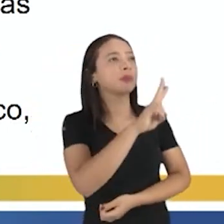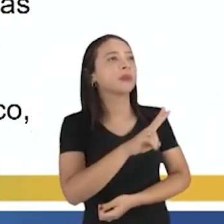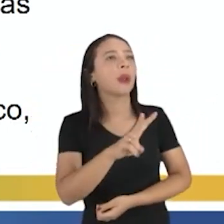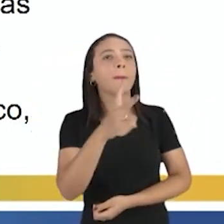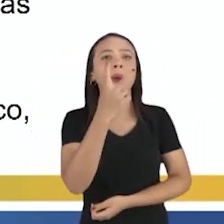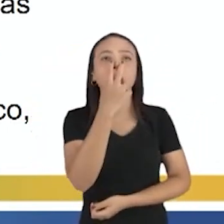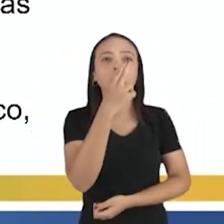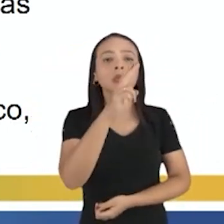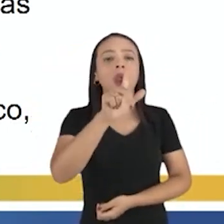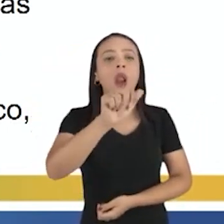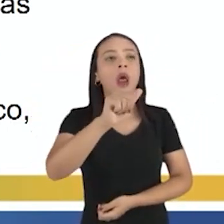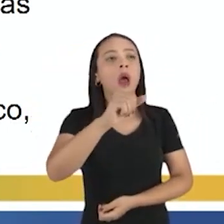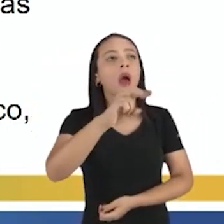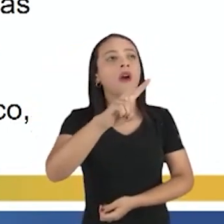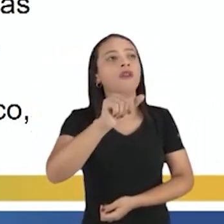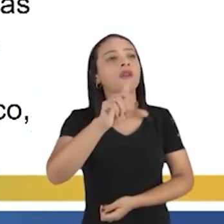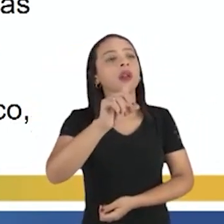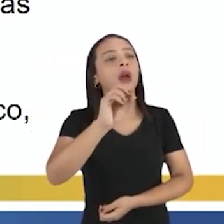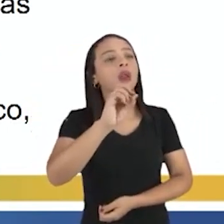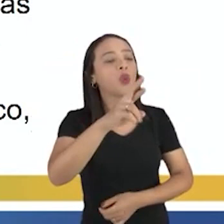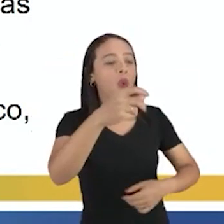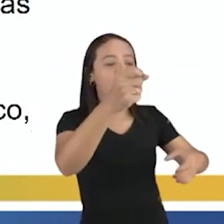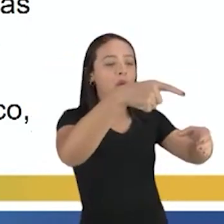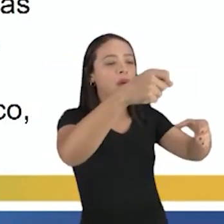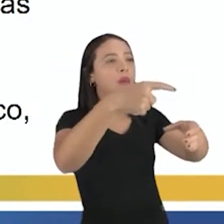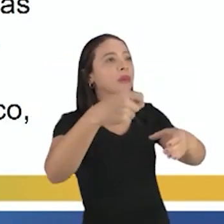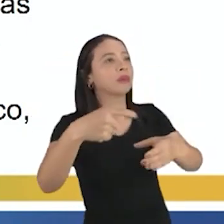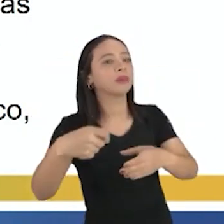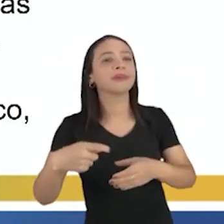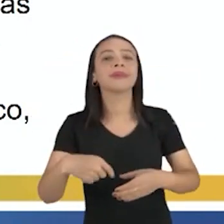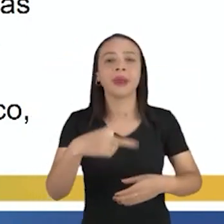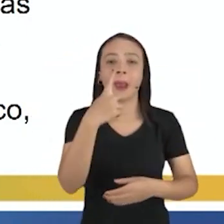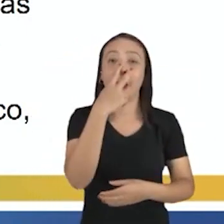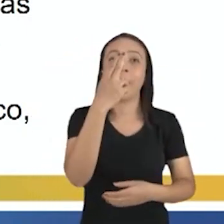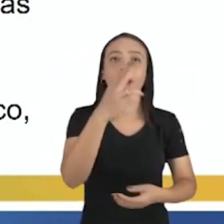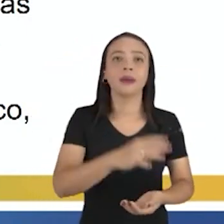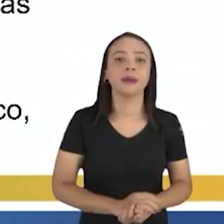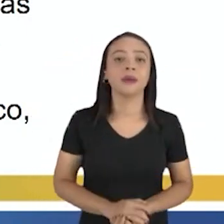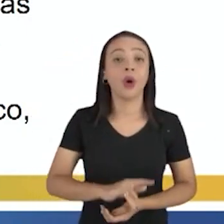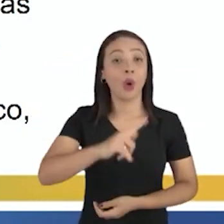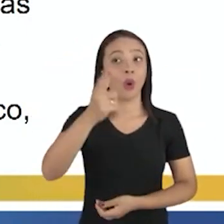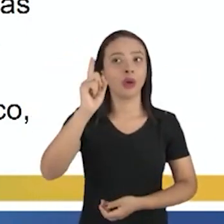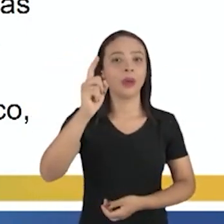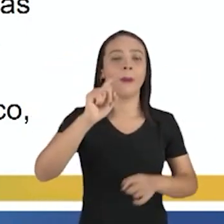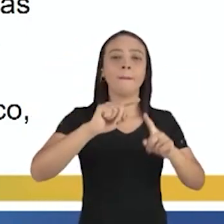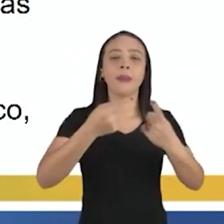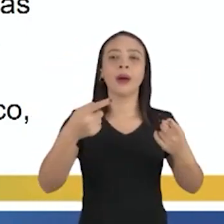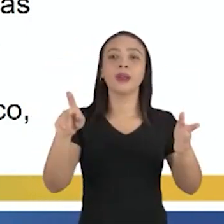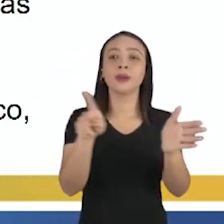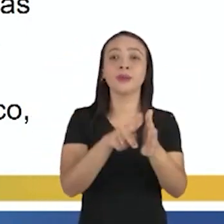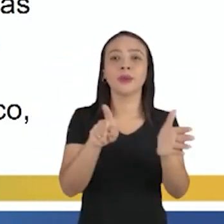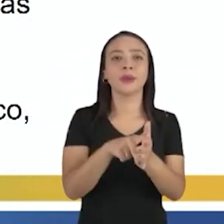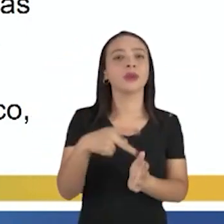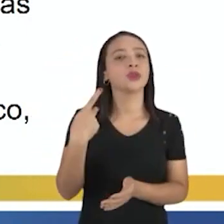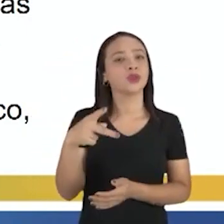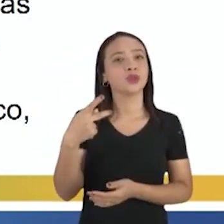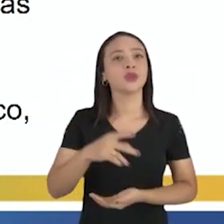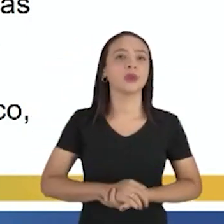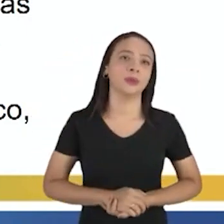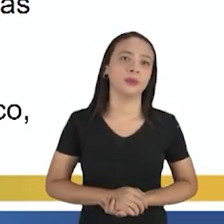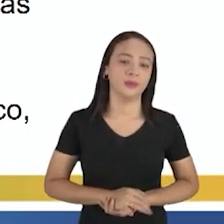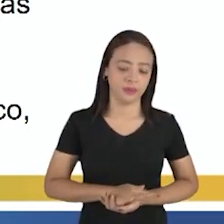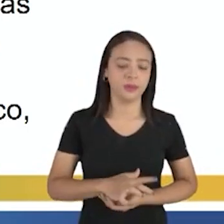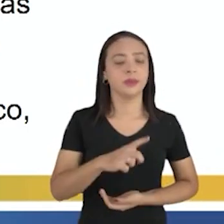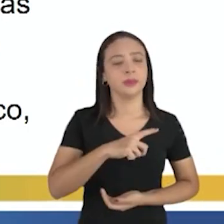lavrador, ela plantara as sementes que tinha na mão. Não outras, mas essas apenas. Aí nós temos